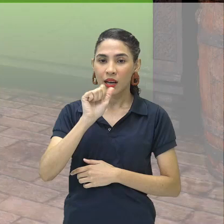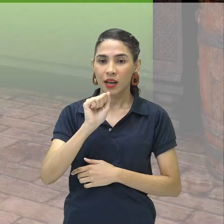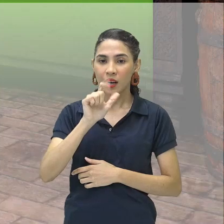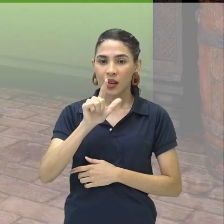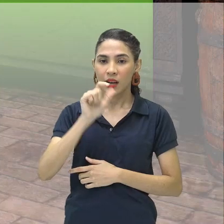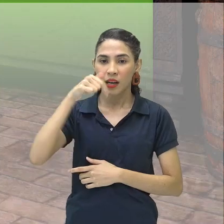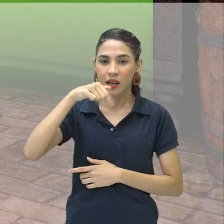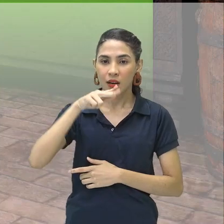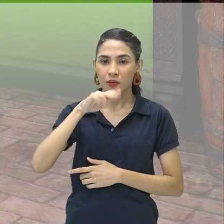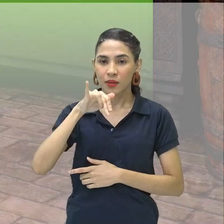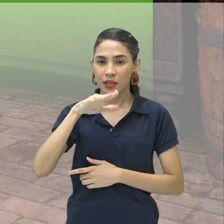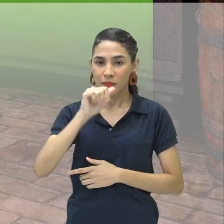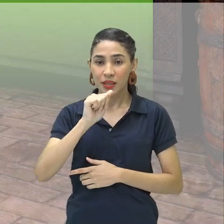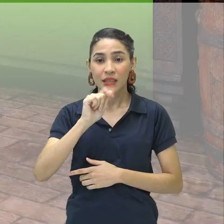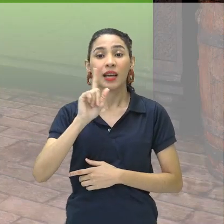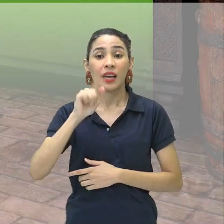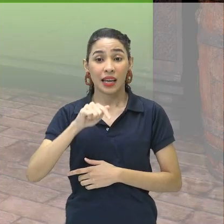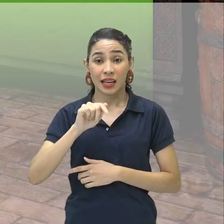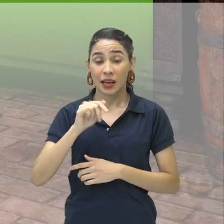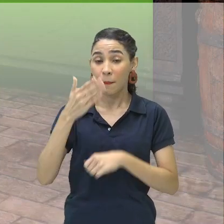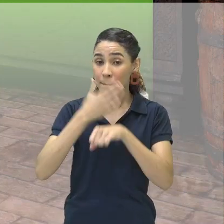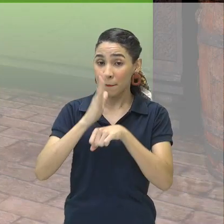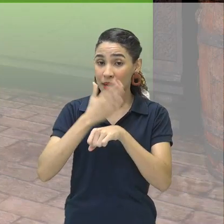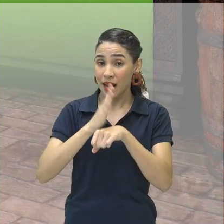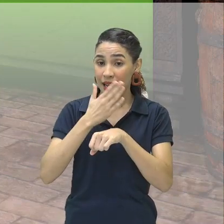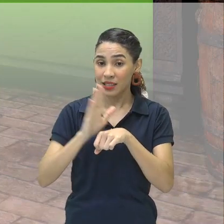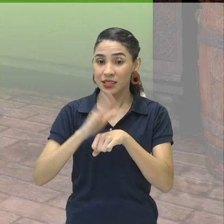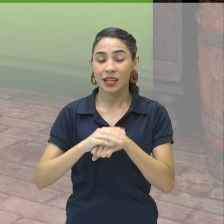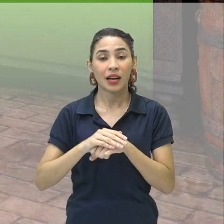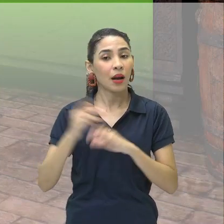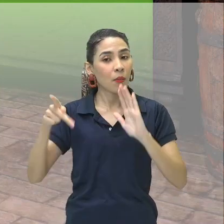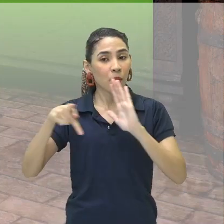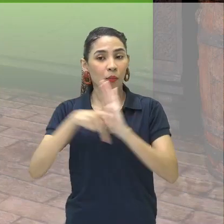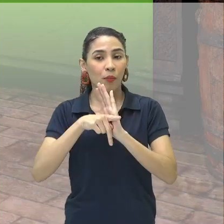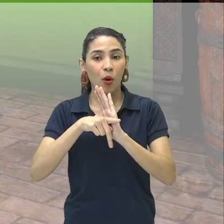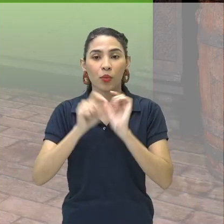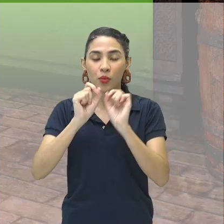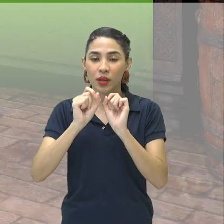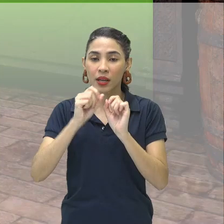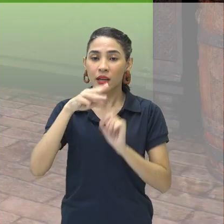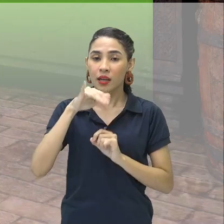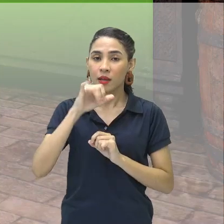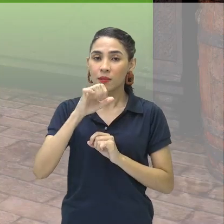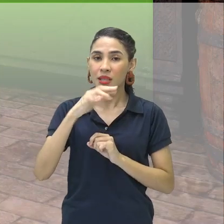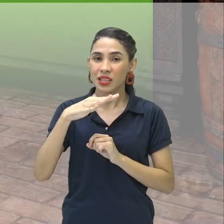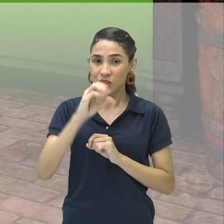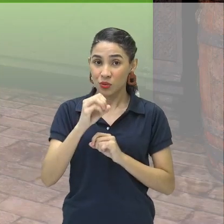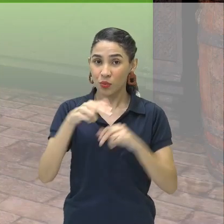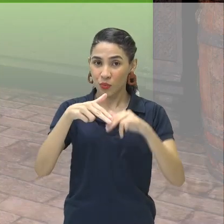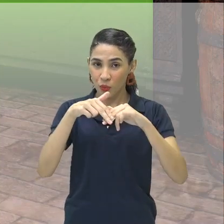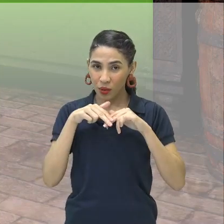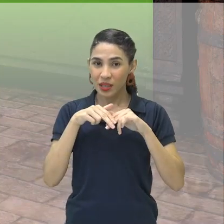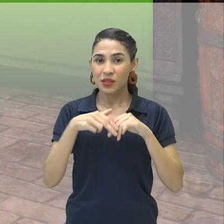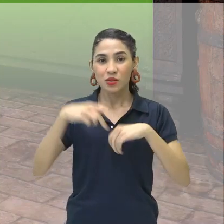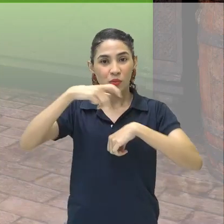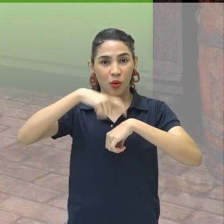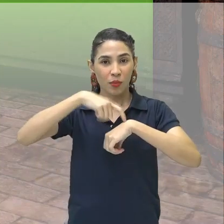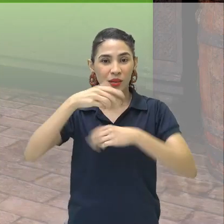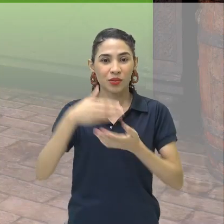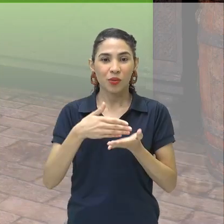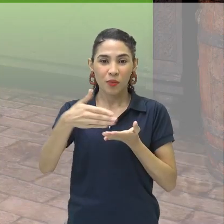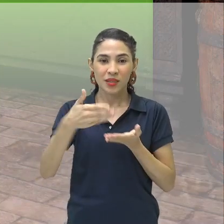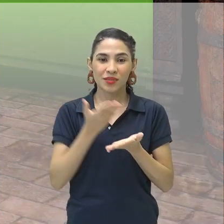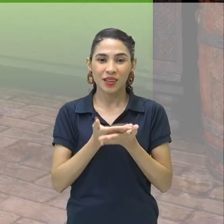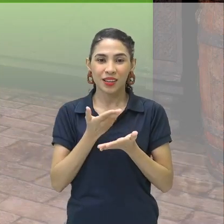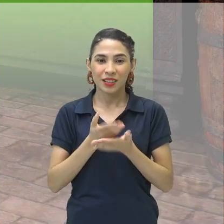a alquimia, né, era essa prática de caráter místico, né, por isso que eu estou aqui nesse momento iniciando a